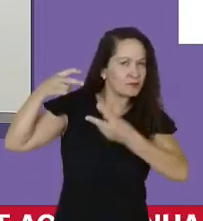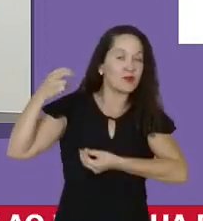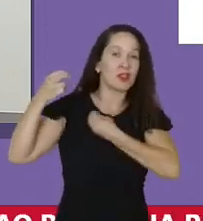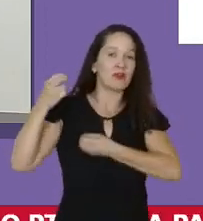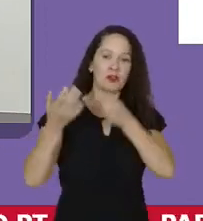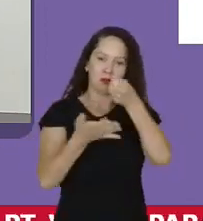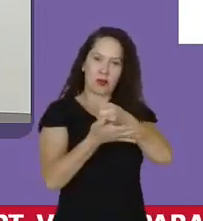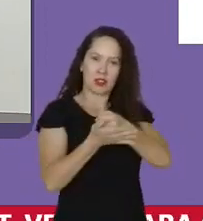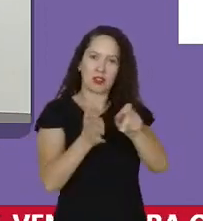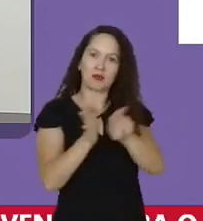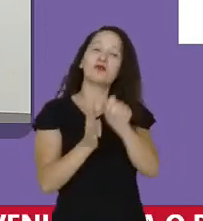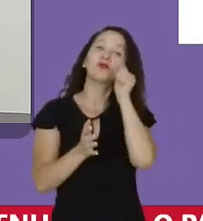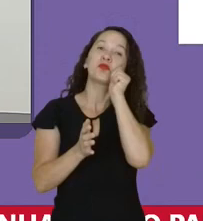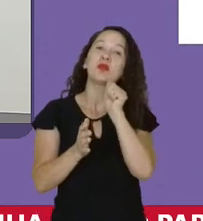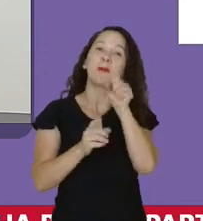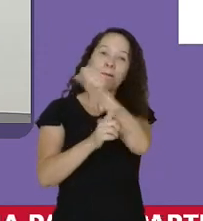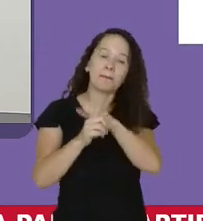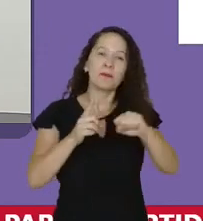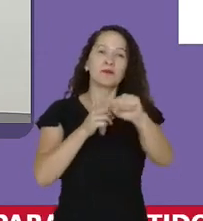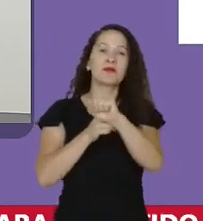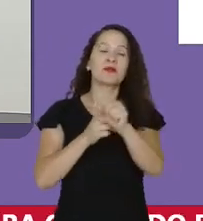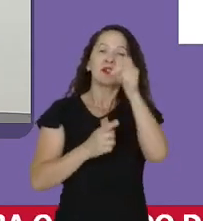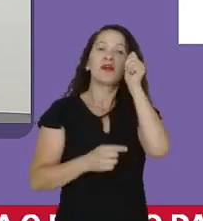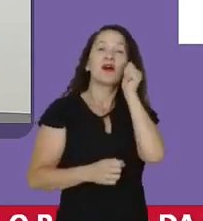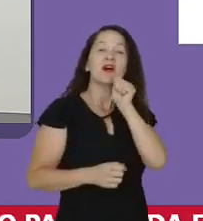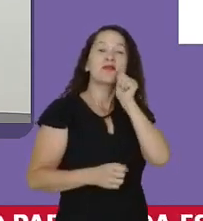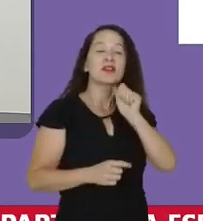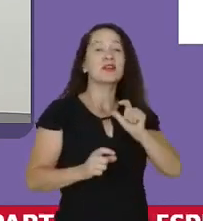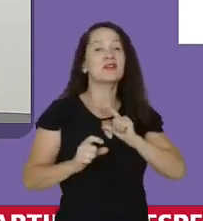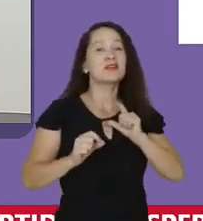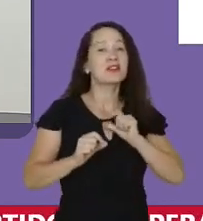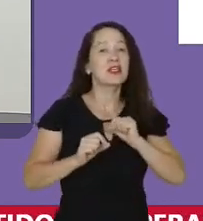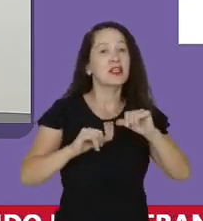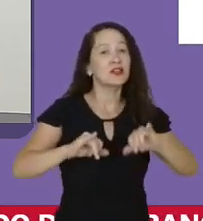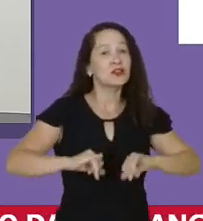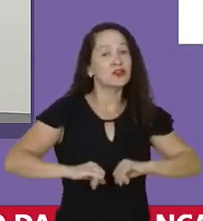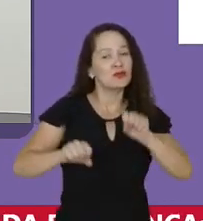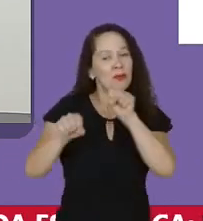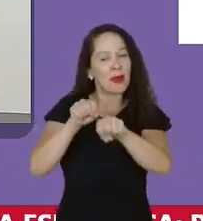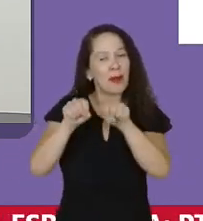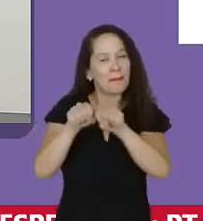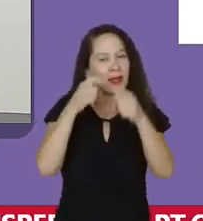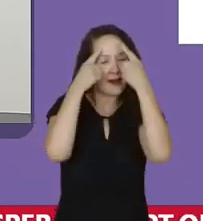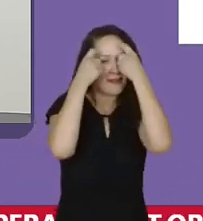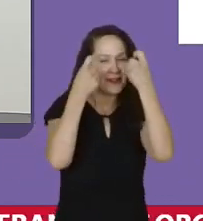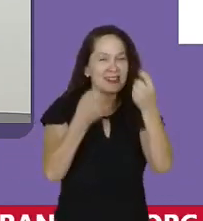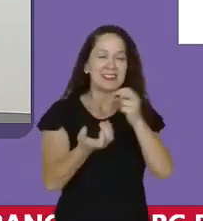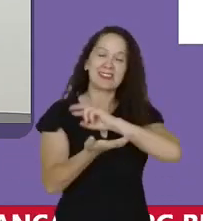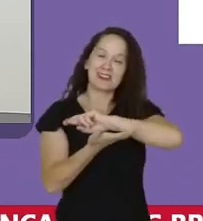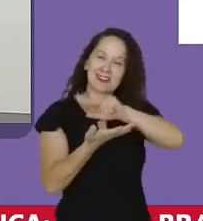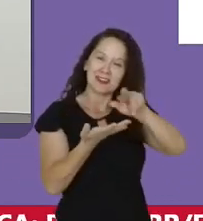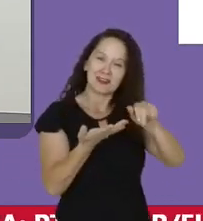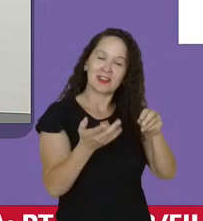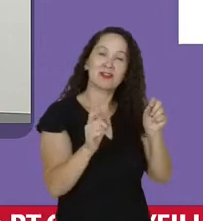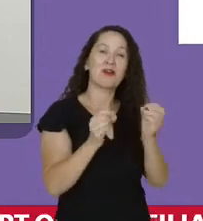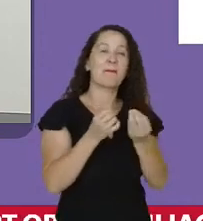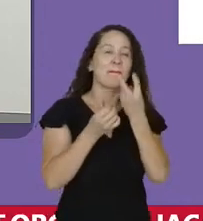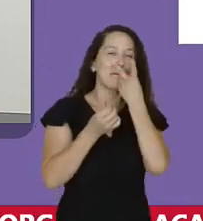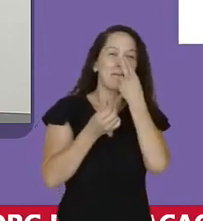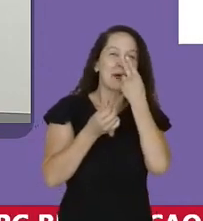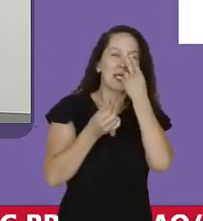são impostos socialmente, elas acabam que por sofrerem violências como uma forma